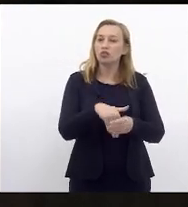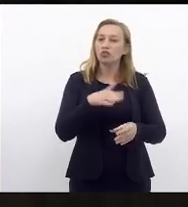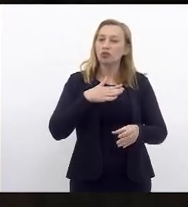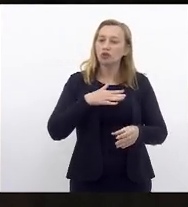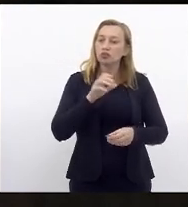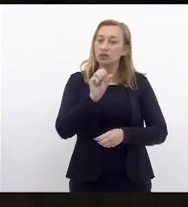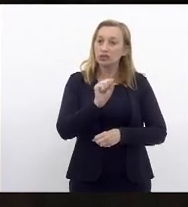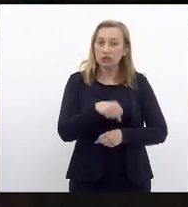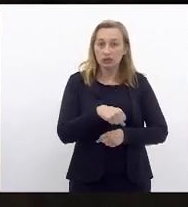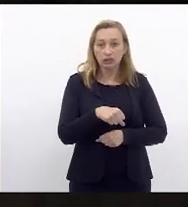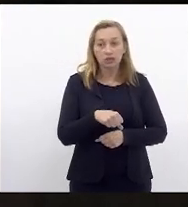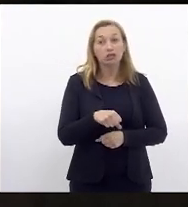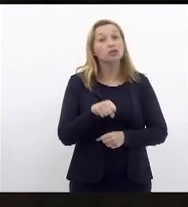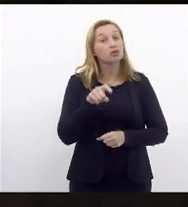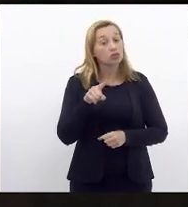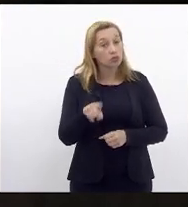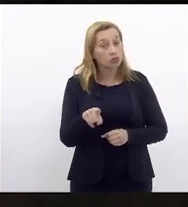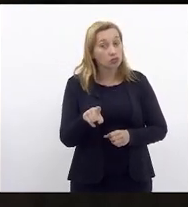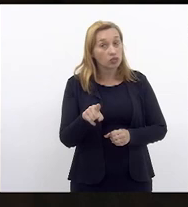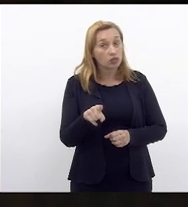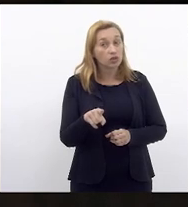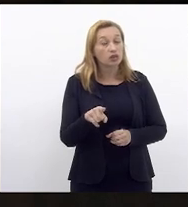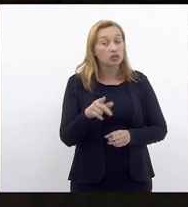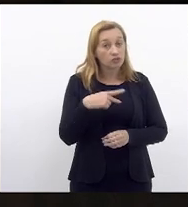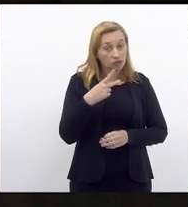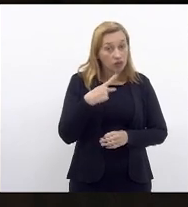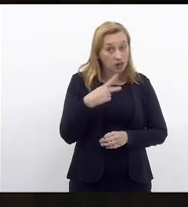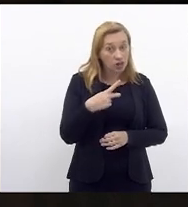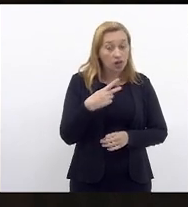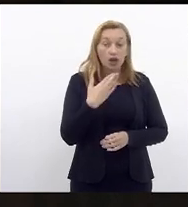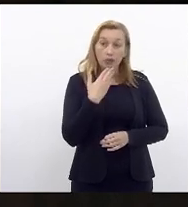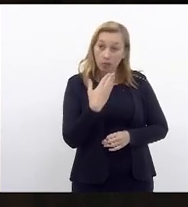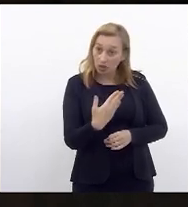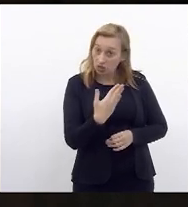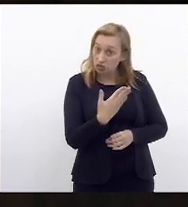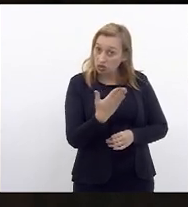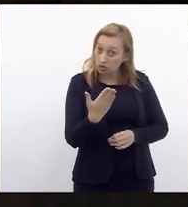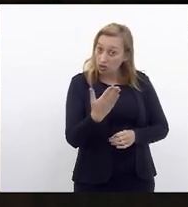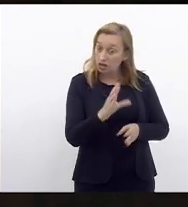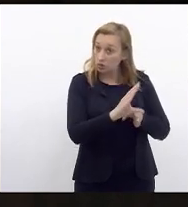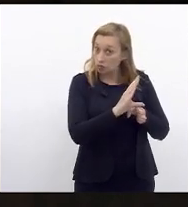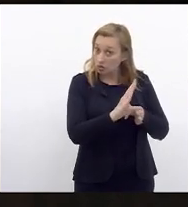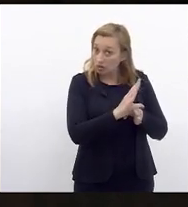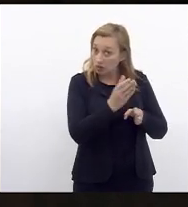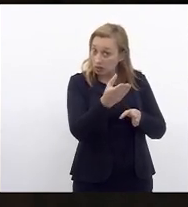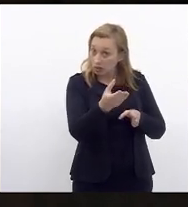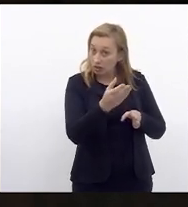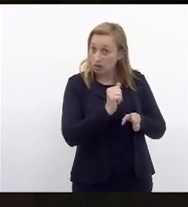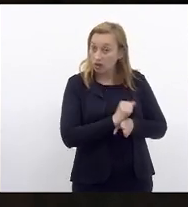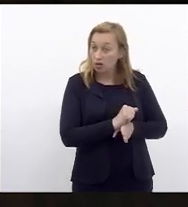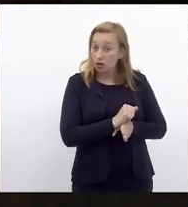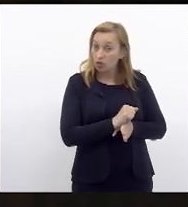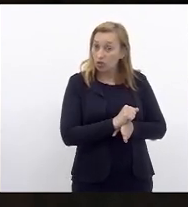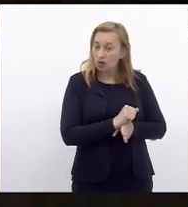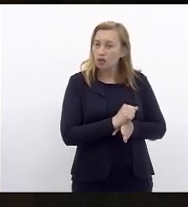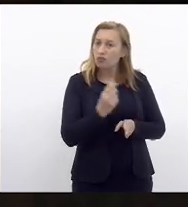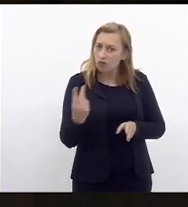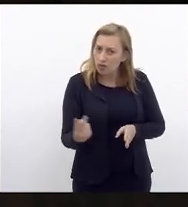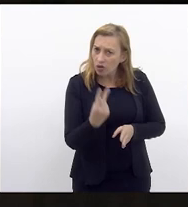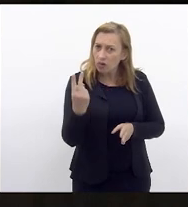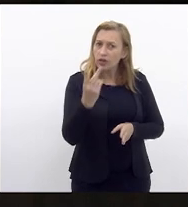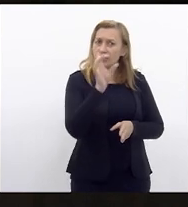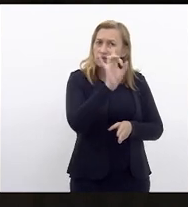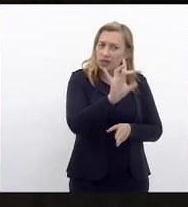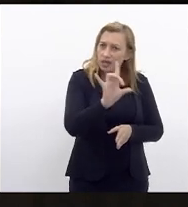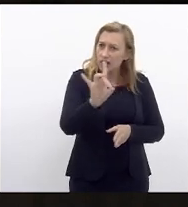Meu voto é sim, com essa ressalva, e pedindo a esse conselheiro que honre cada voto